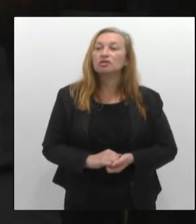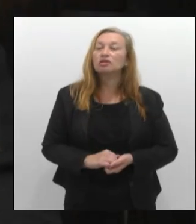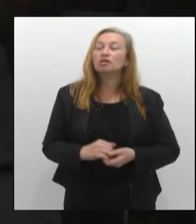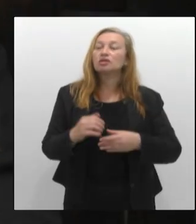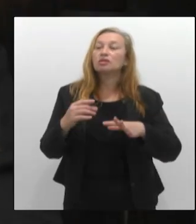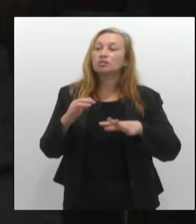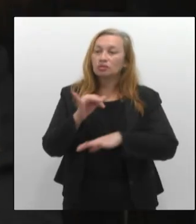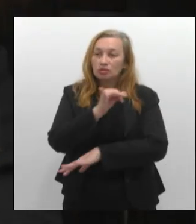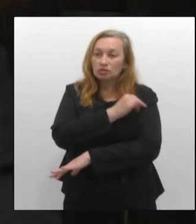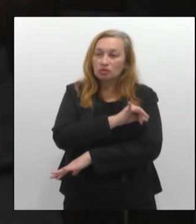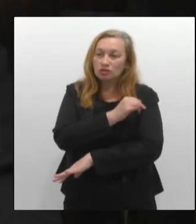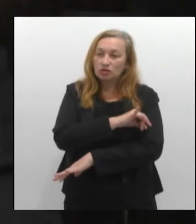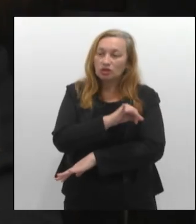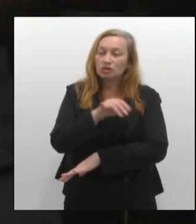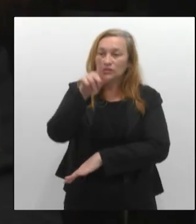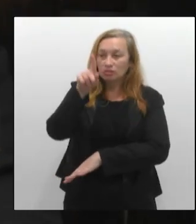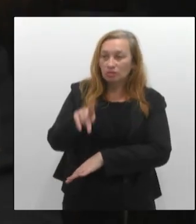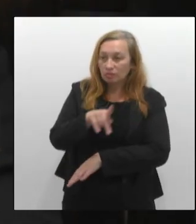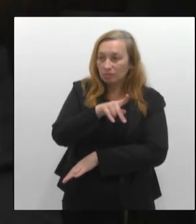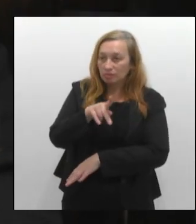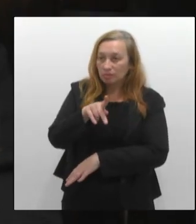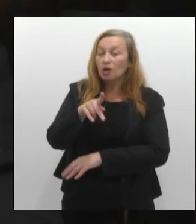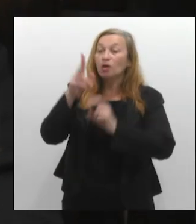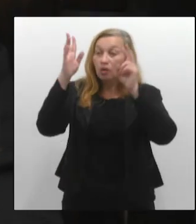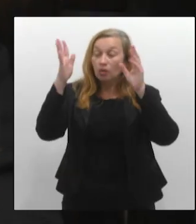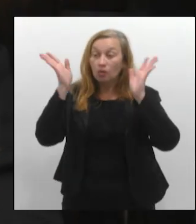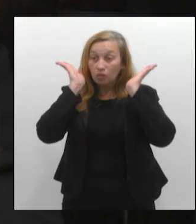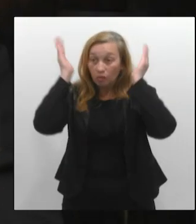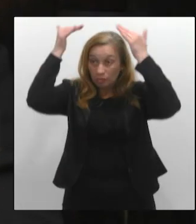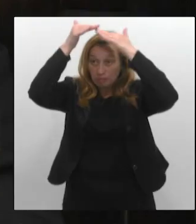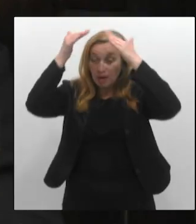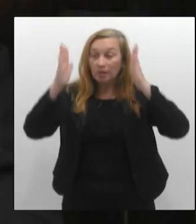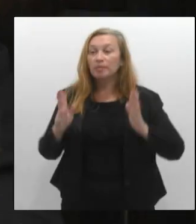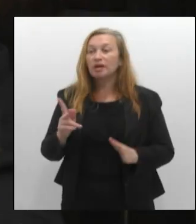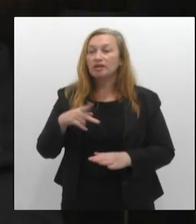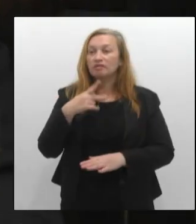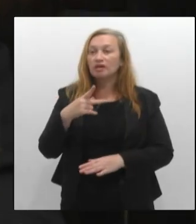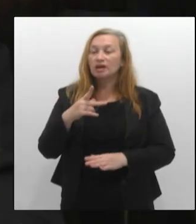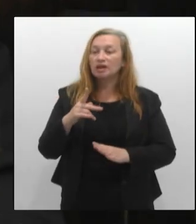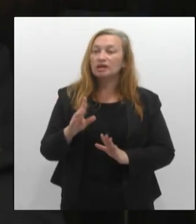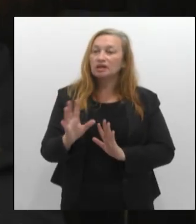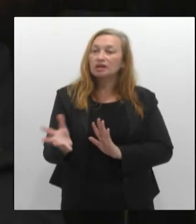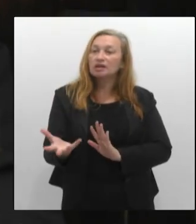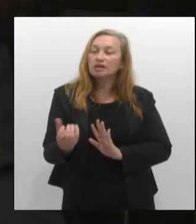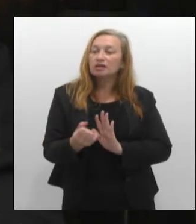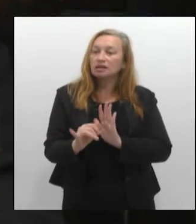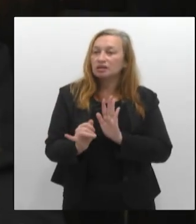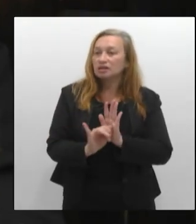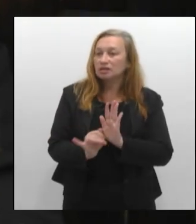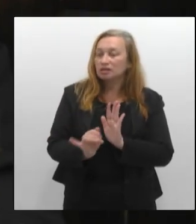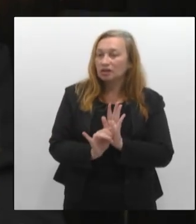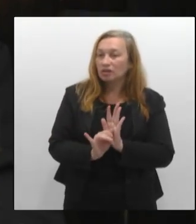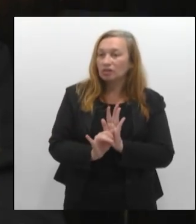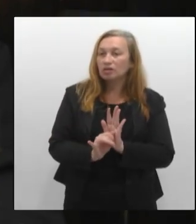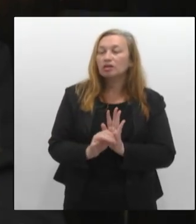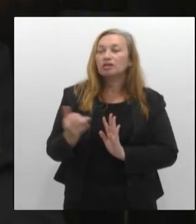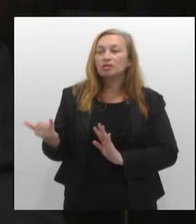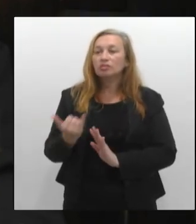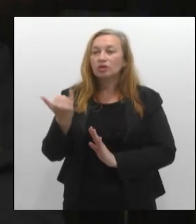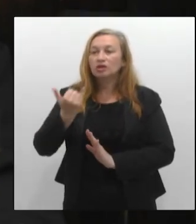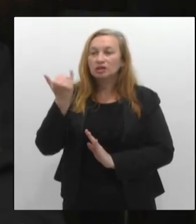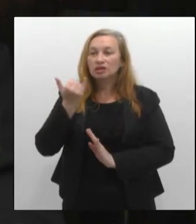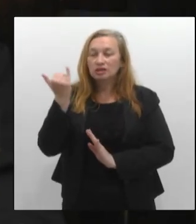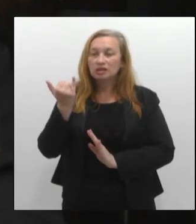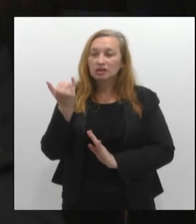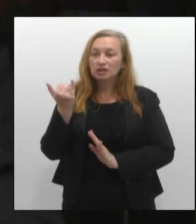Janeiro, ressalta o Papa, aspas, certamente receberia de tal aos maiores incrementos e